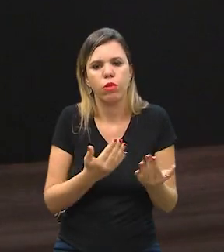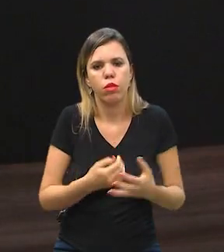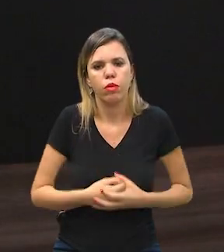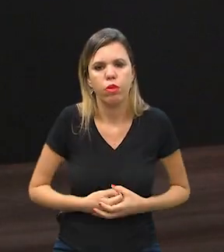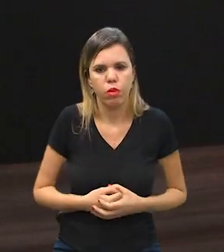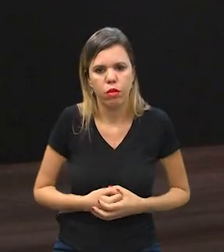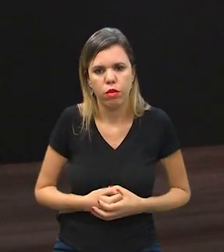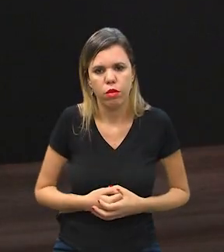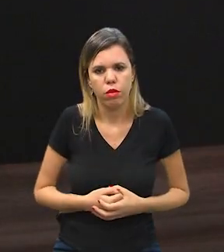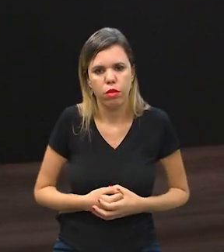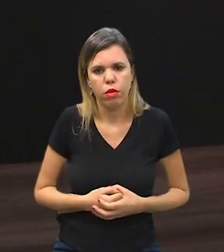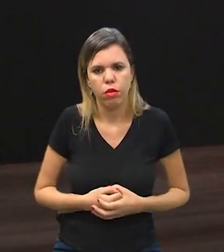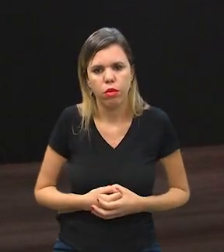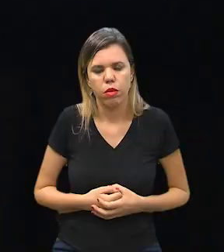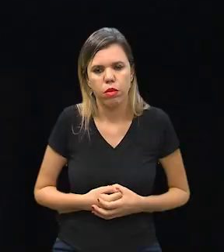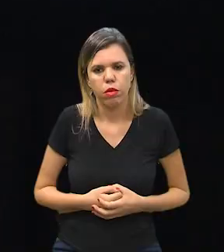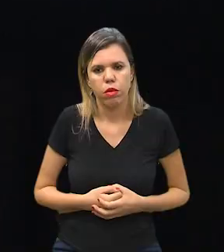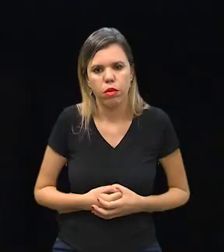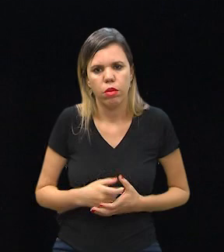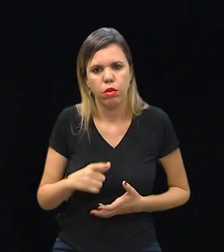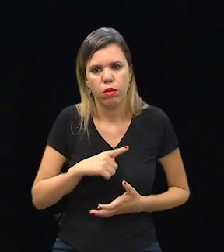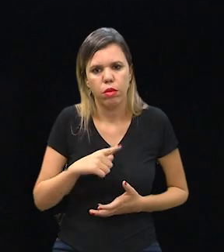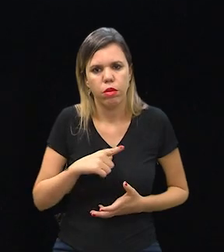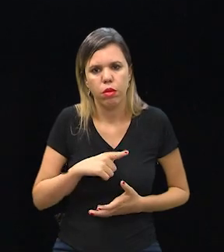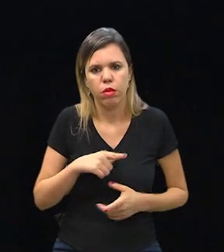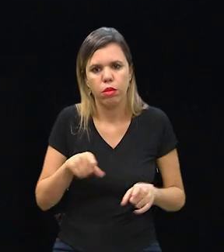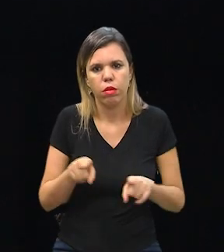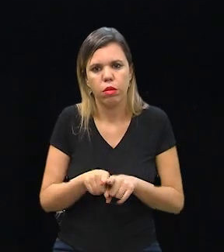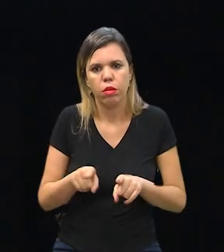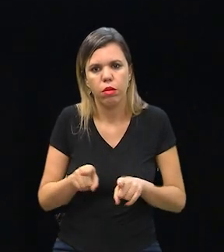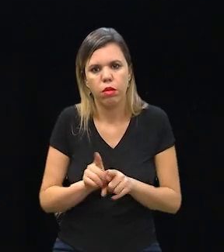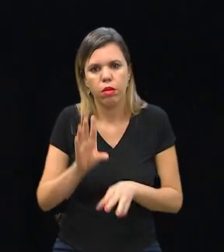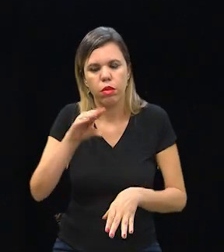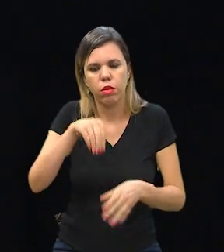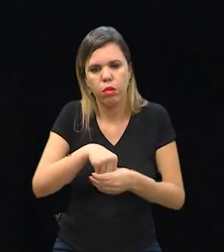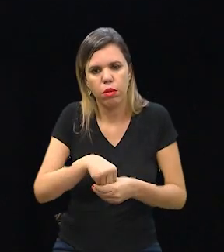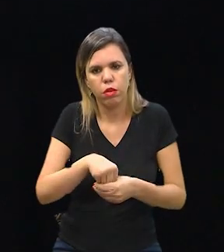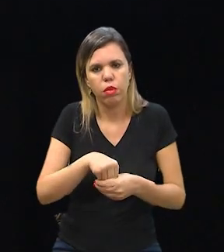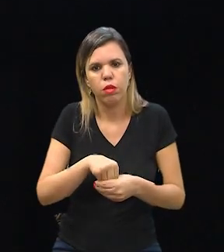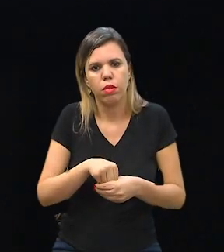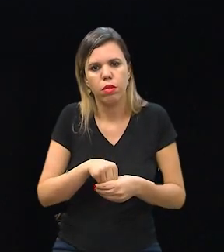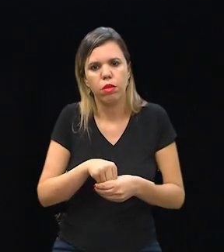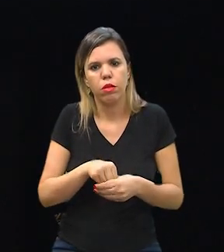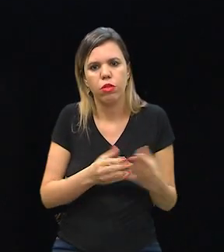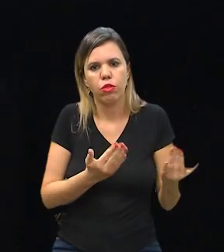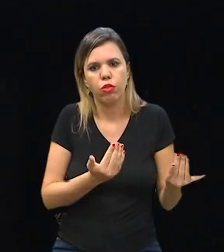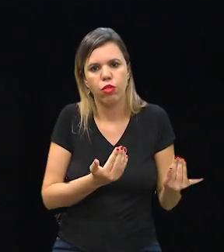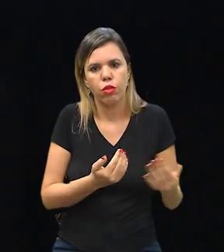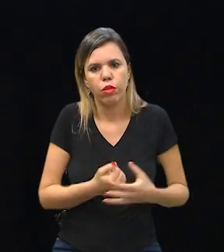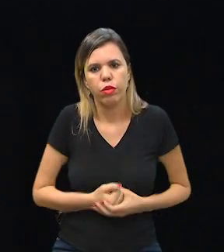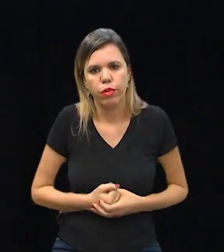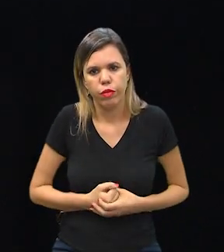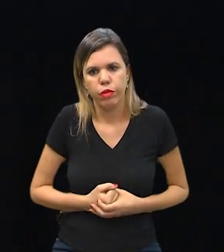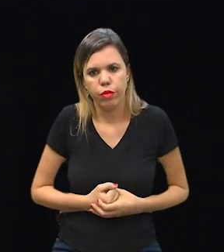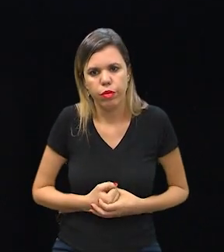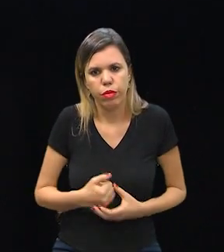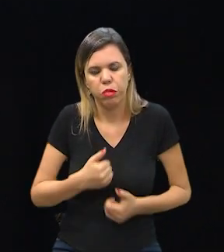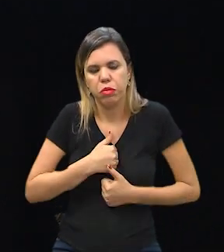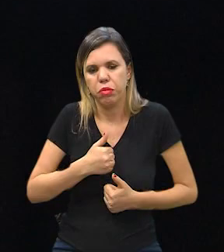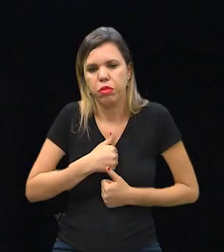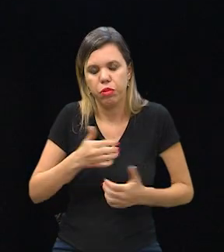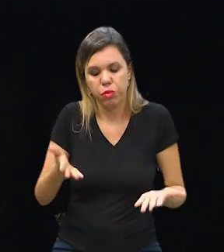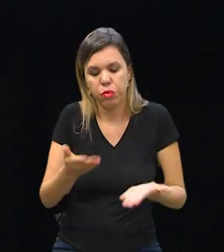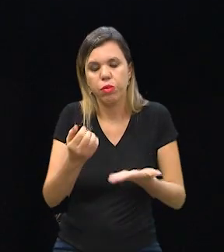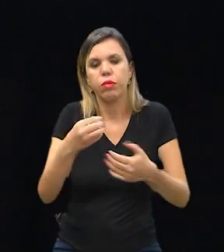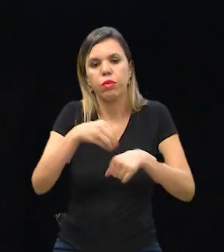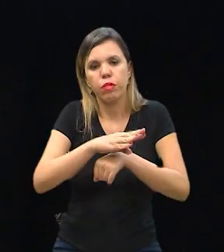competências empreendedoras desses jovens? Sim, para nós existe um grande obstáculo dentro aí do cenário com o jovem periférico,